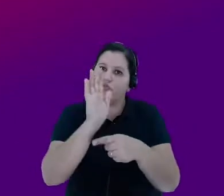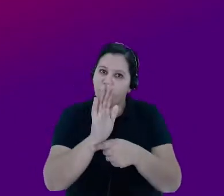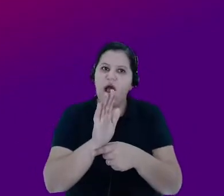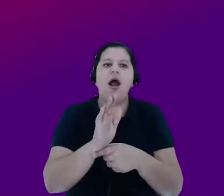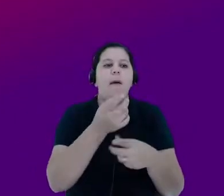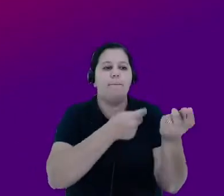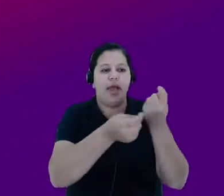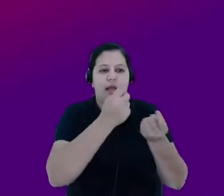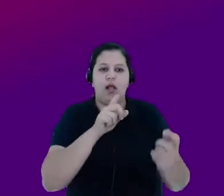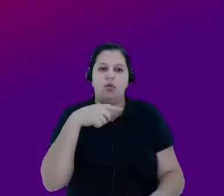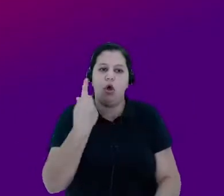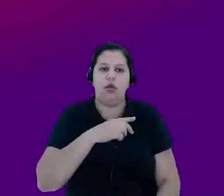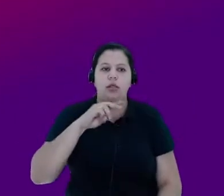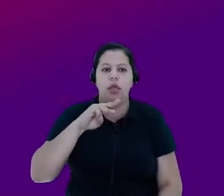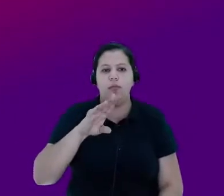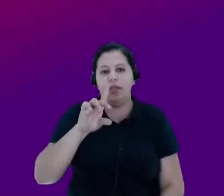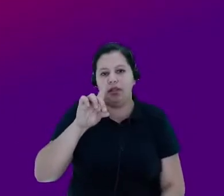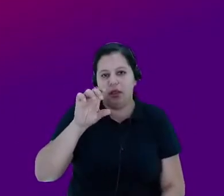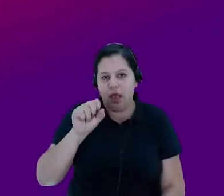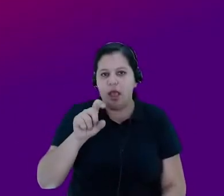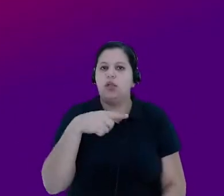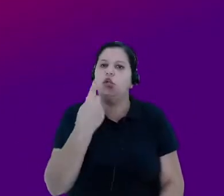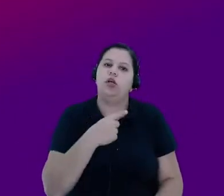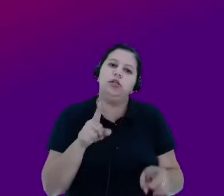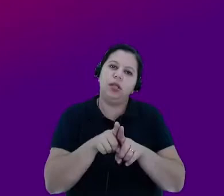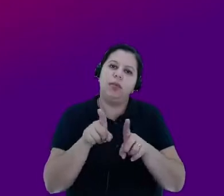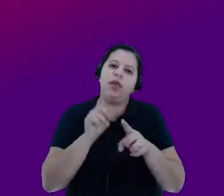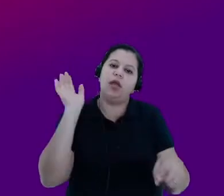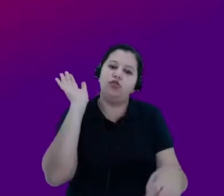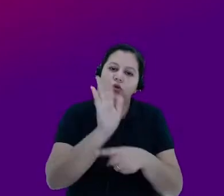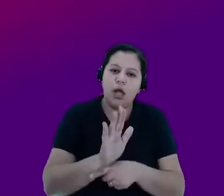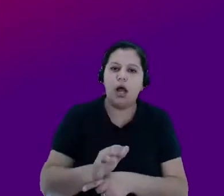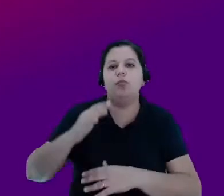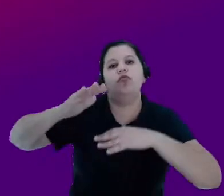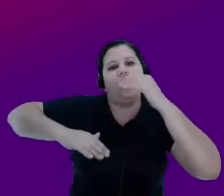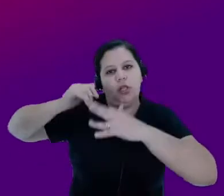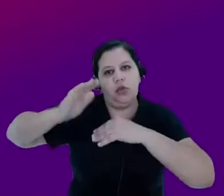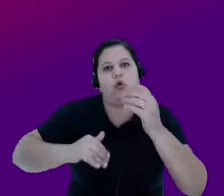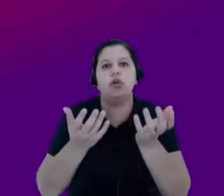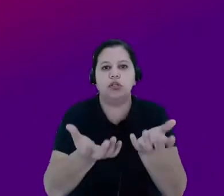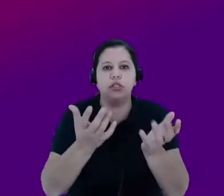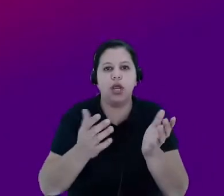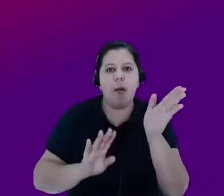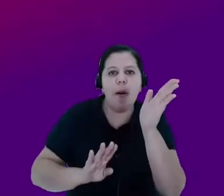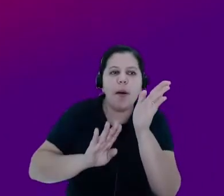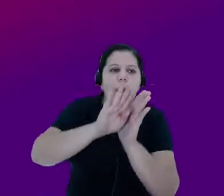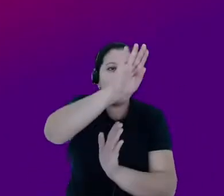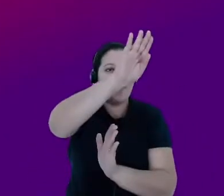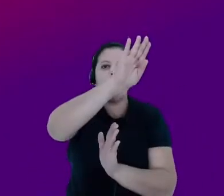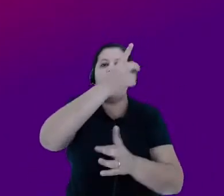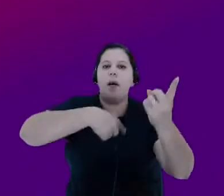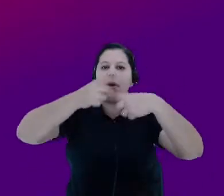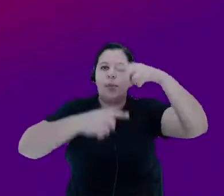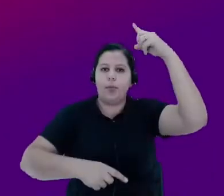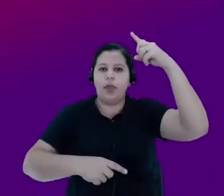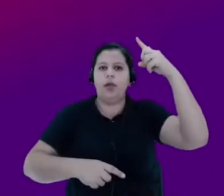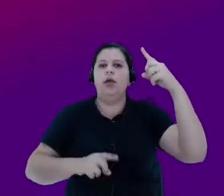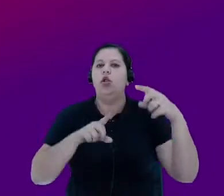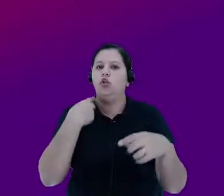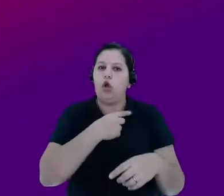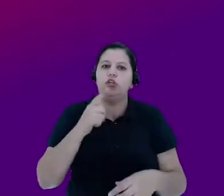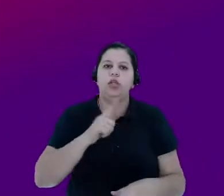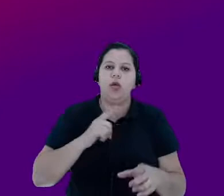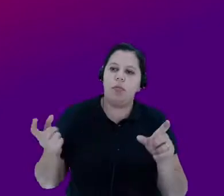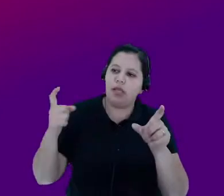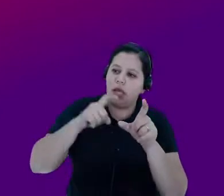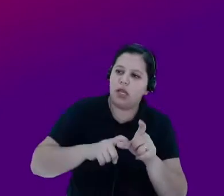também nós ajudamos corretores que querem crescer, nós temos um sistema de parcerias com corretores que querem crescer, que têm